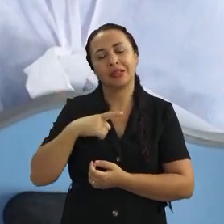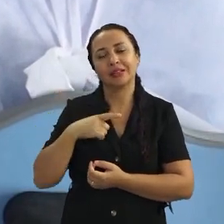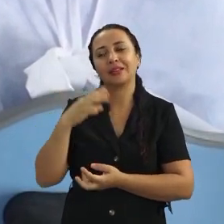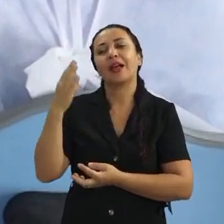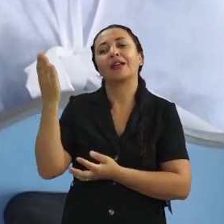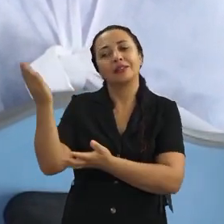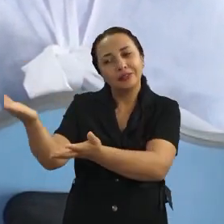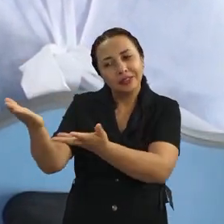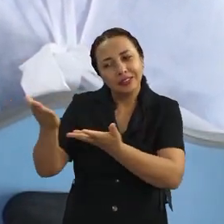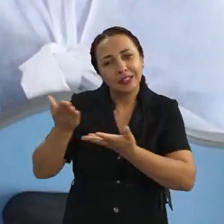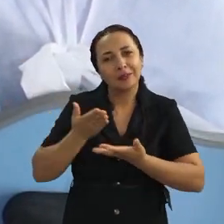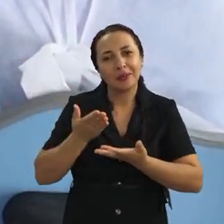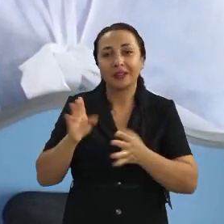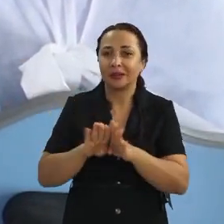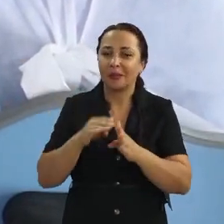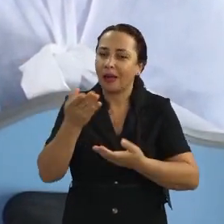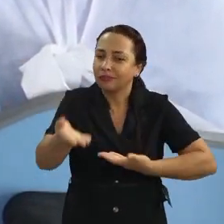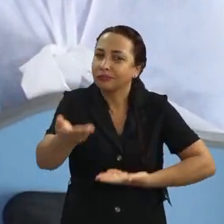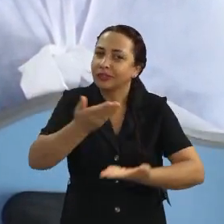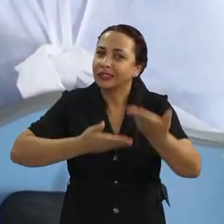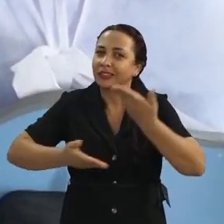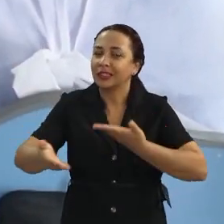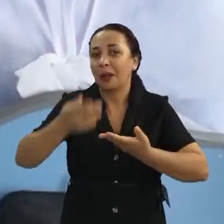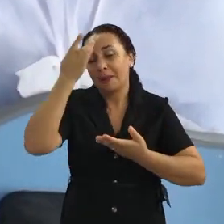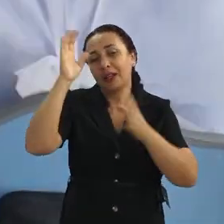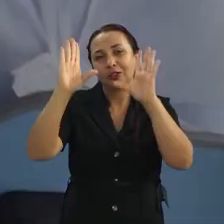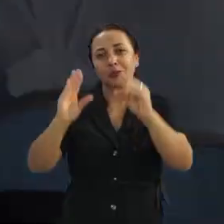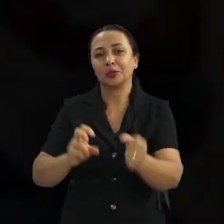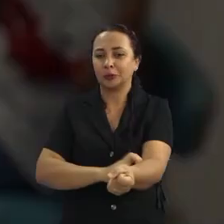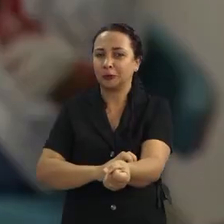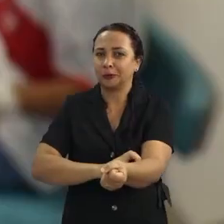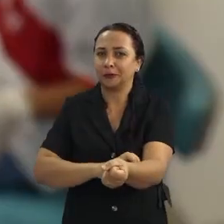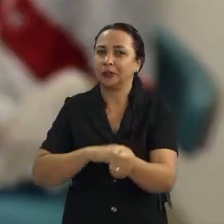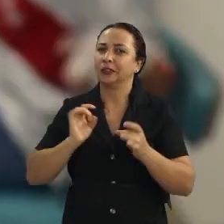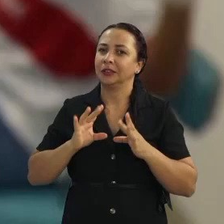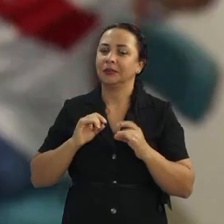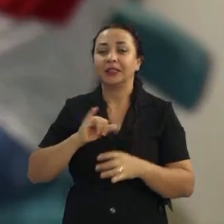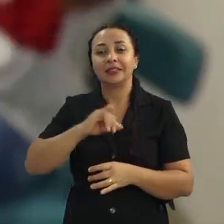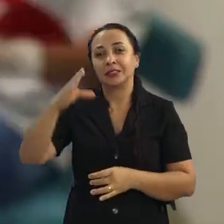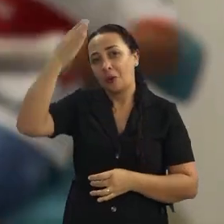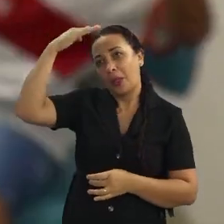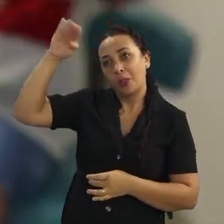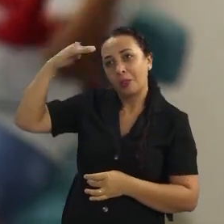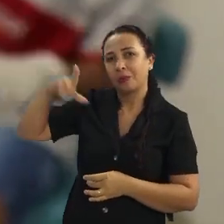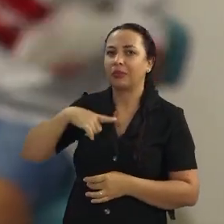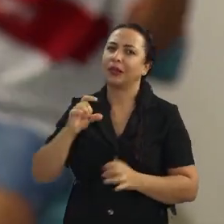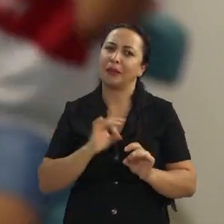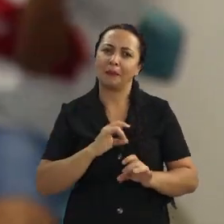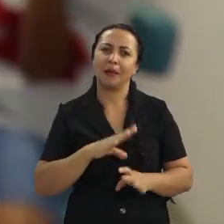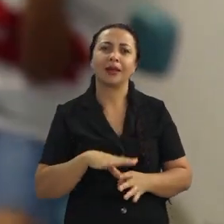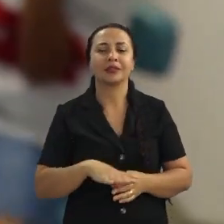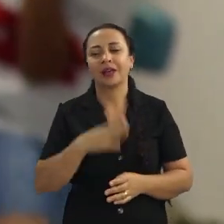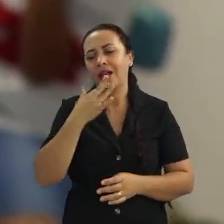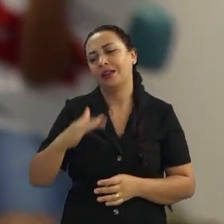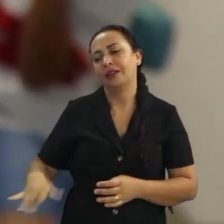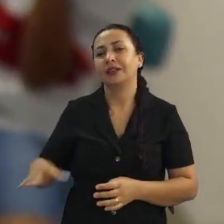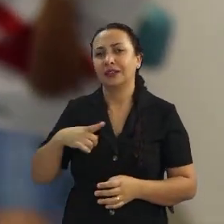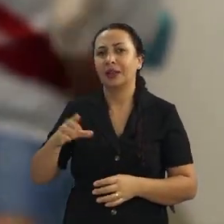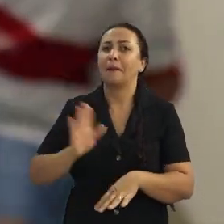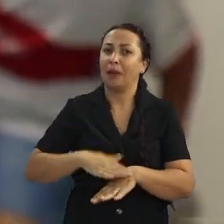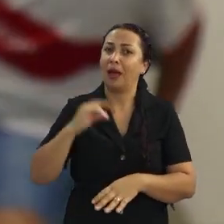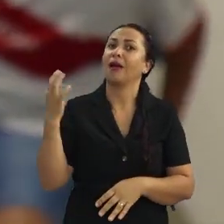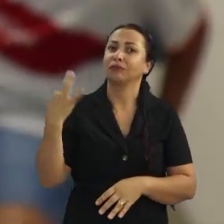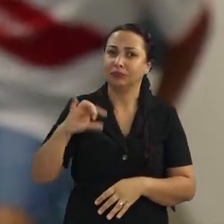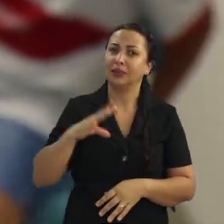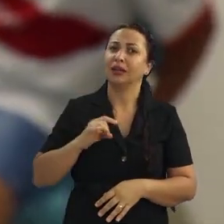que haja um acolhimento e uma interação para que reduz o estresse o medo se o adulto tem medo a criança vai ter esse